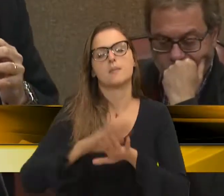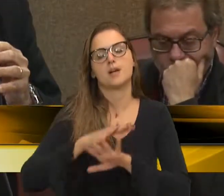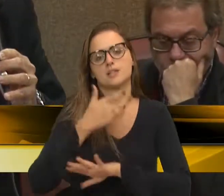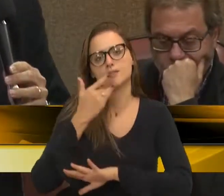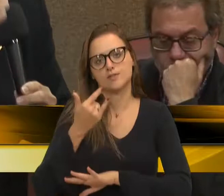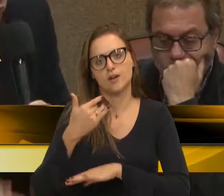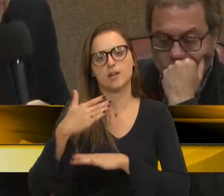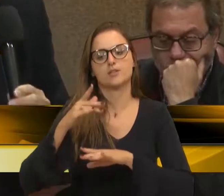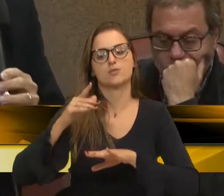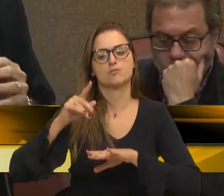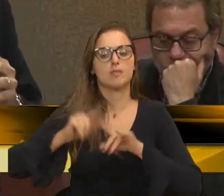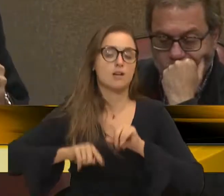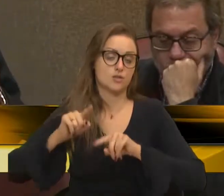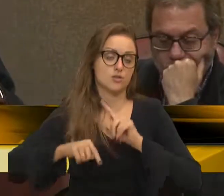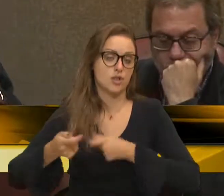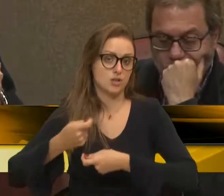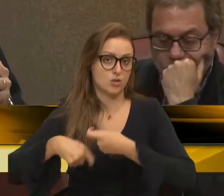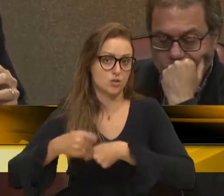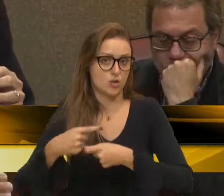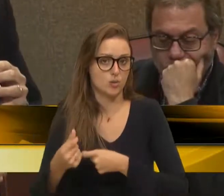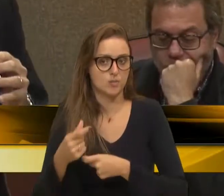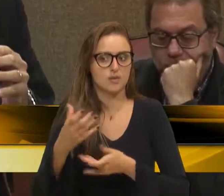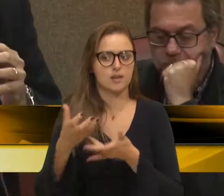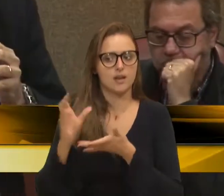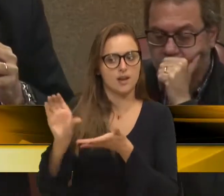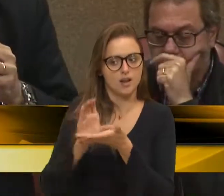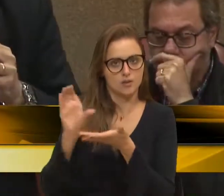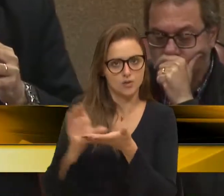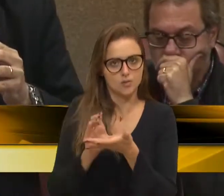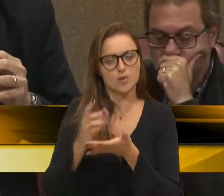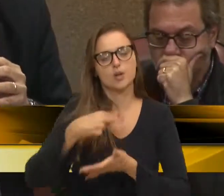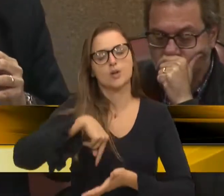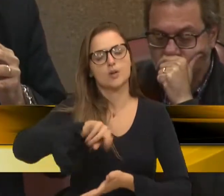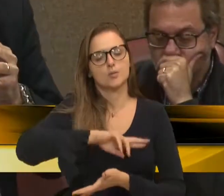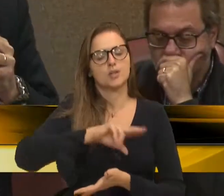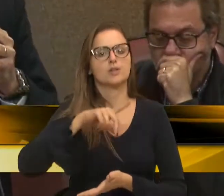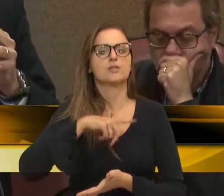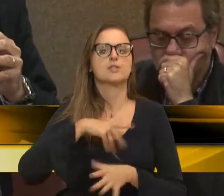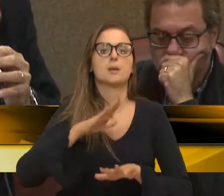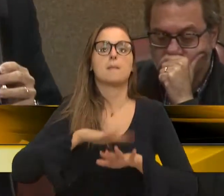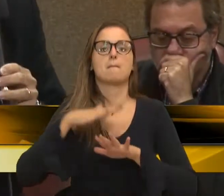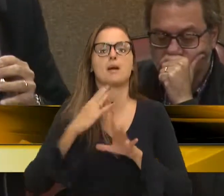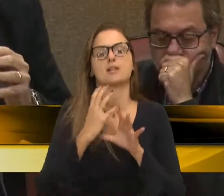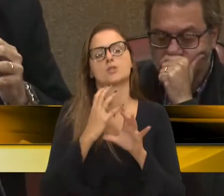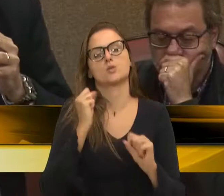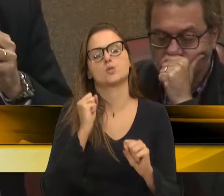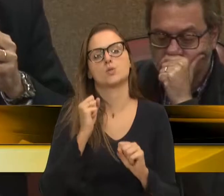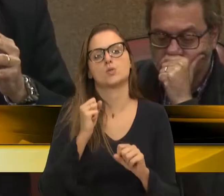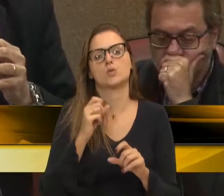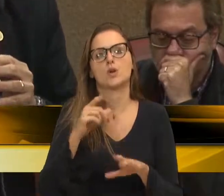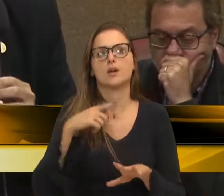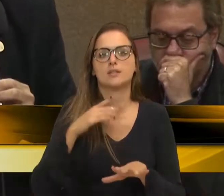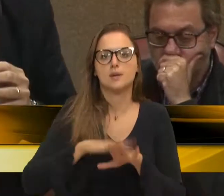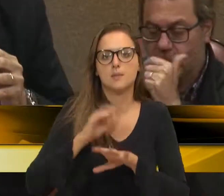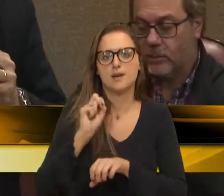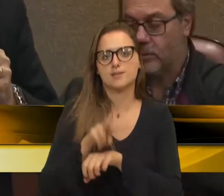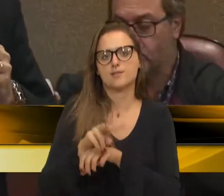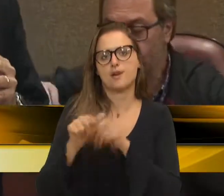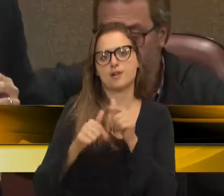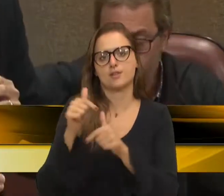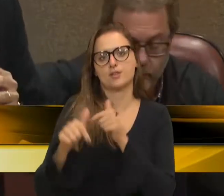a atividade econômica, buscar os investimentos necessários para que nós tenhamos mais arrecadação, geração de emprego e